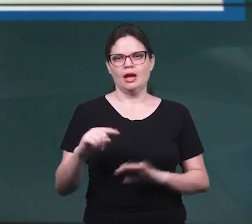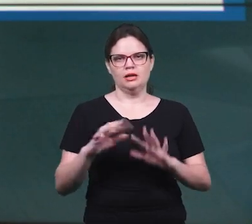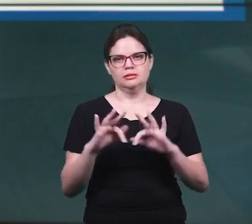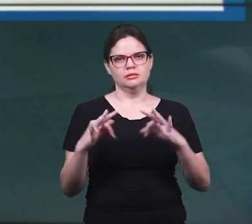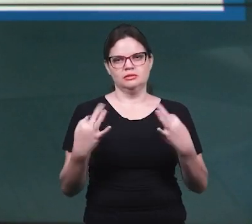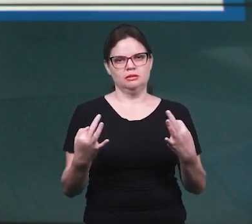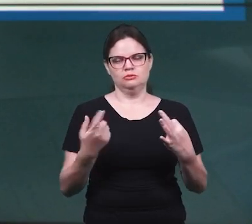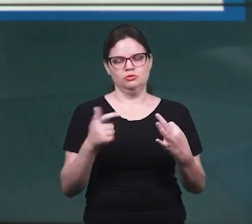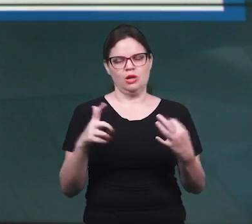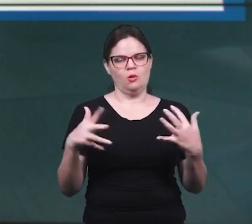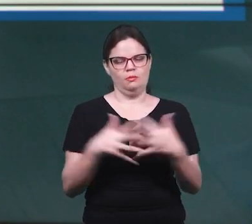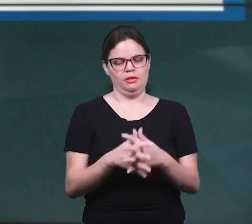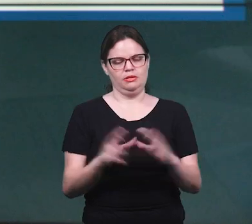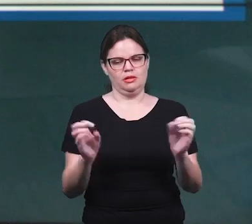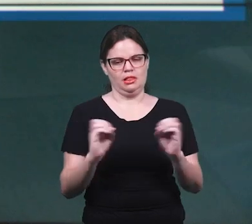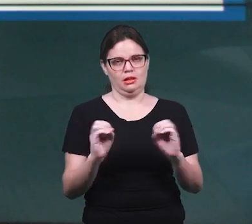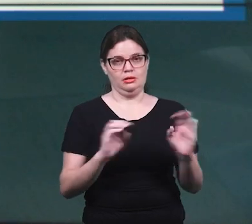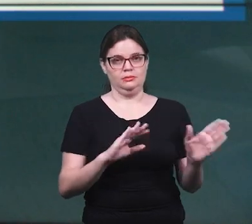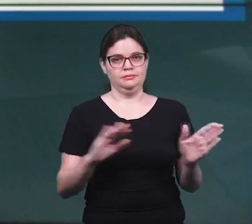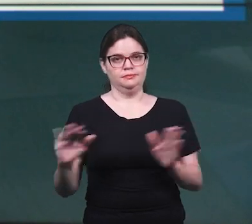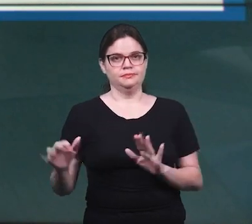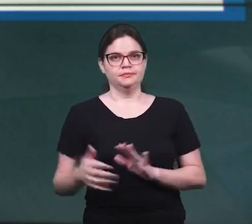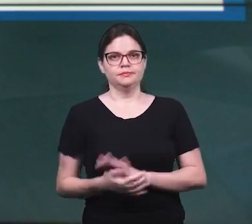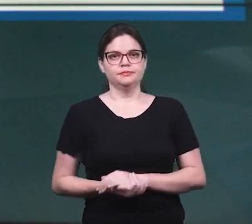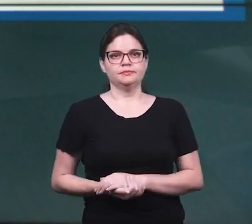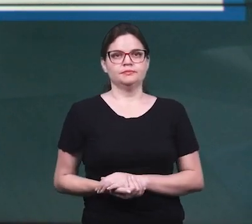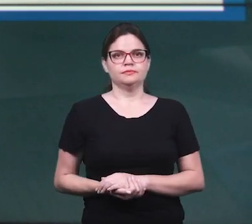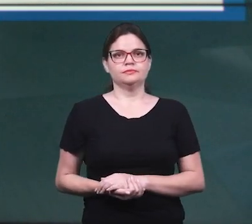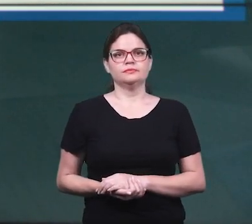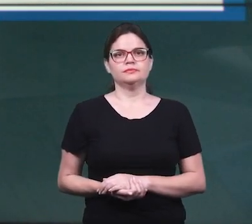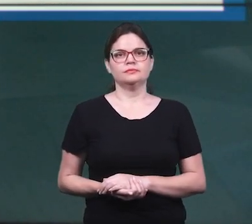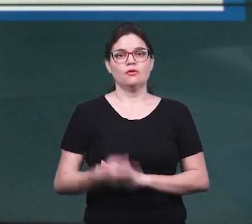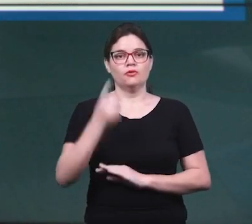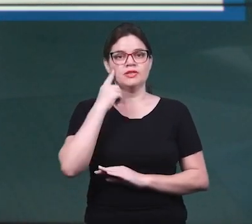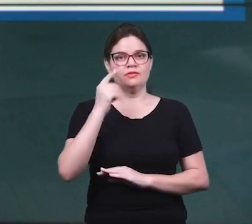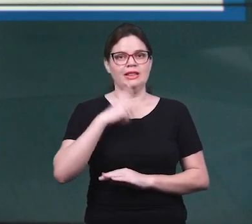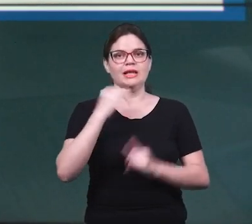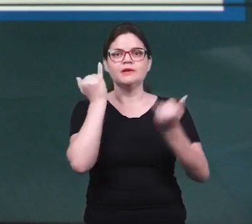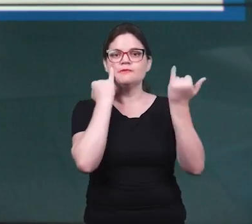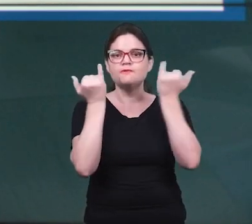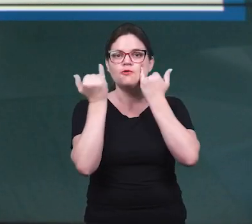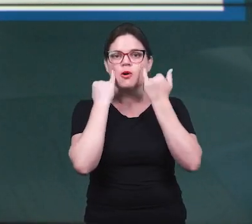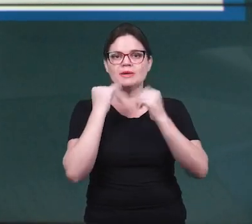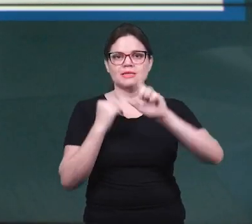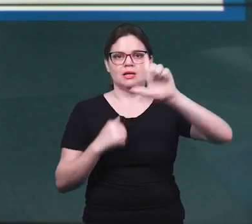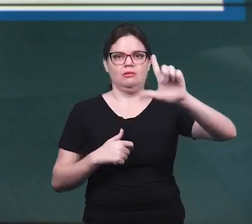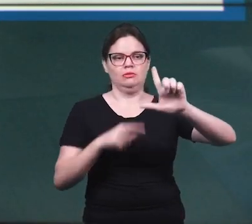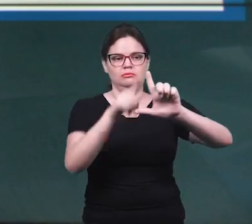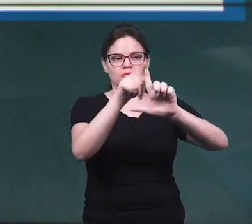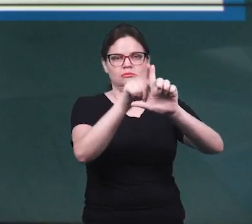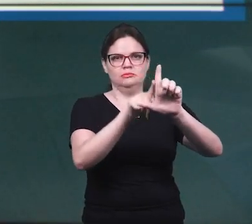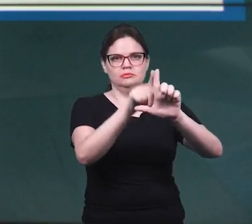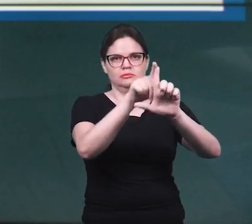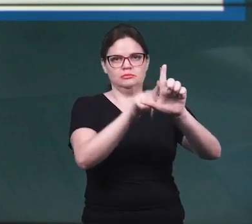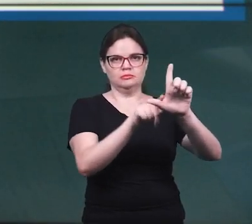nenhuma nisso, né? E se você pegar a linha amarela,